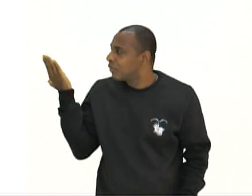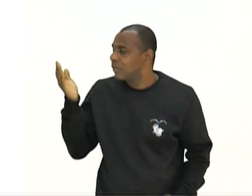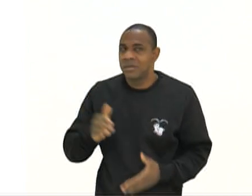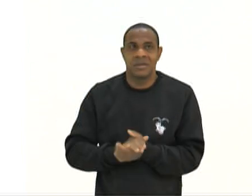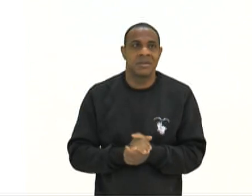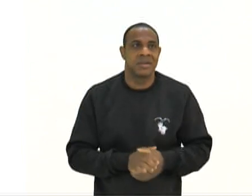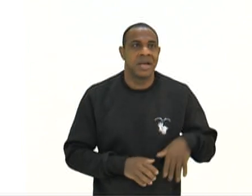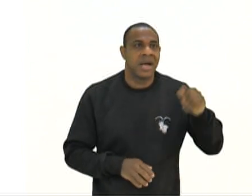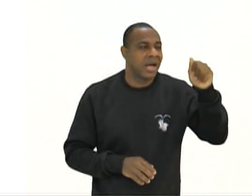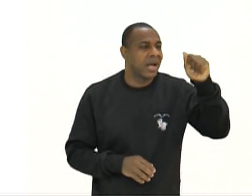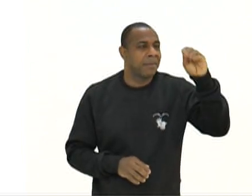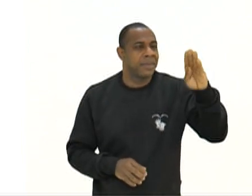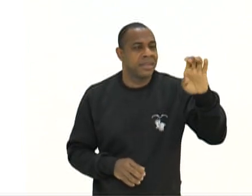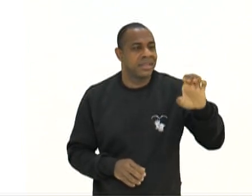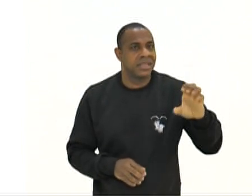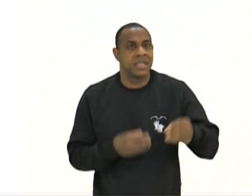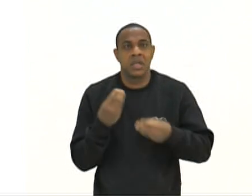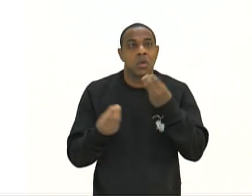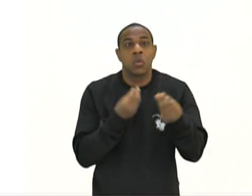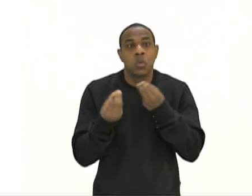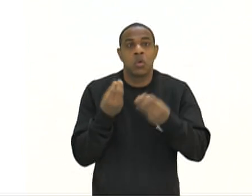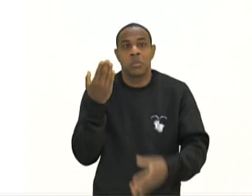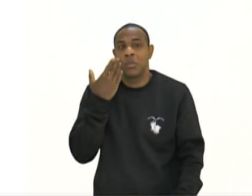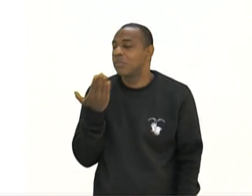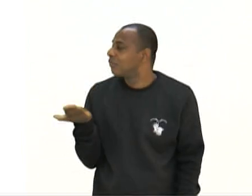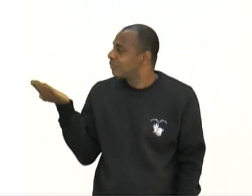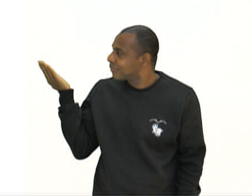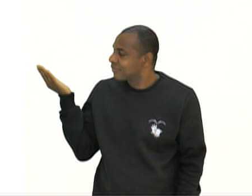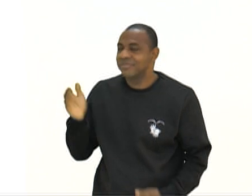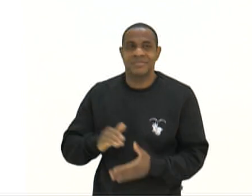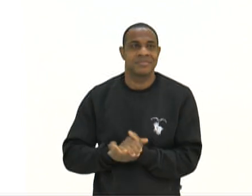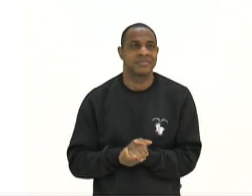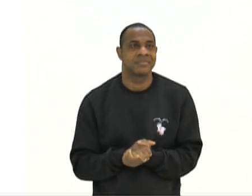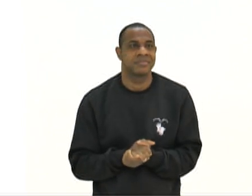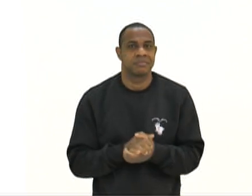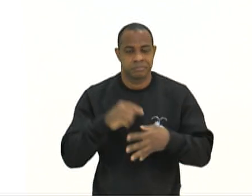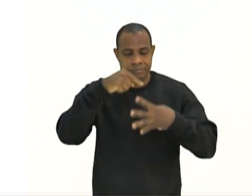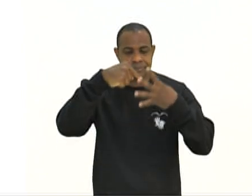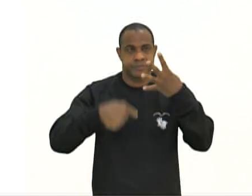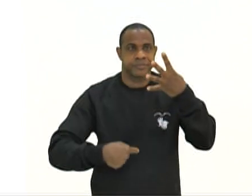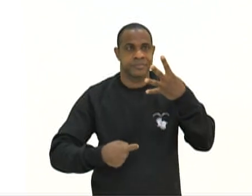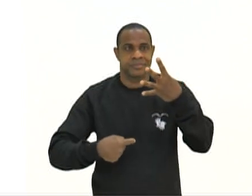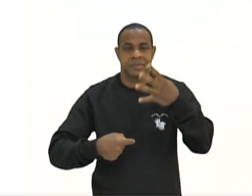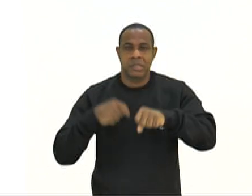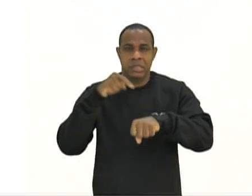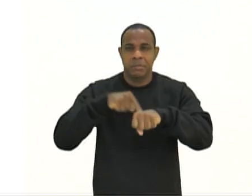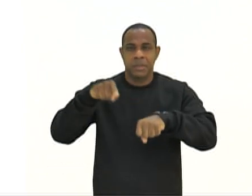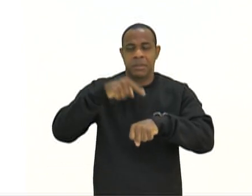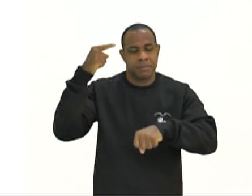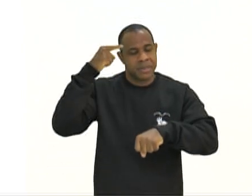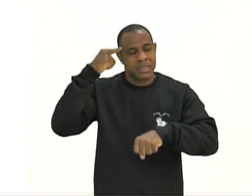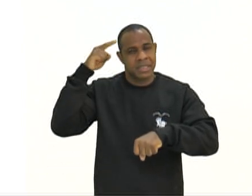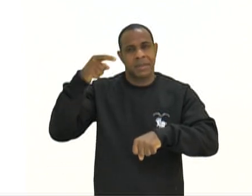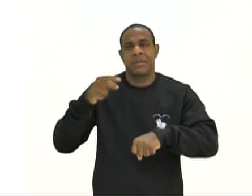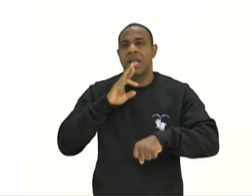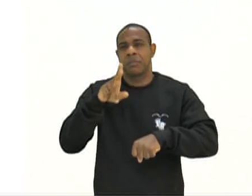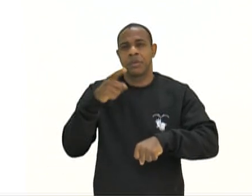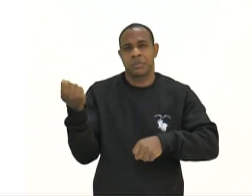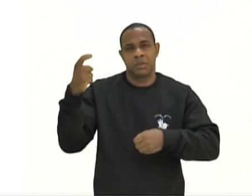letra B, velocidade, na letra C, frequência e na letra D, amplitude. Então, um tempinho para vocês pensarem na